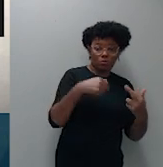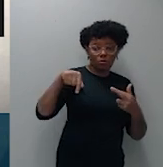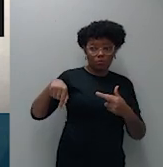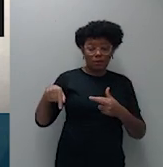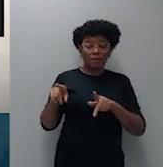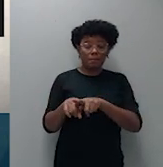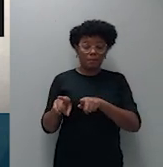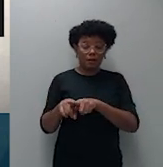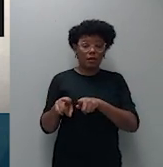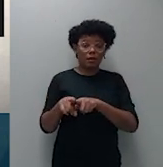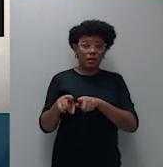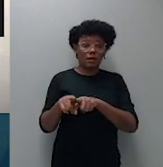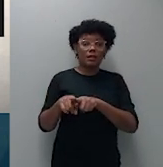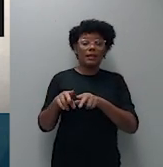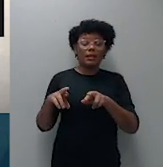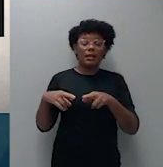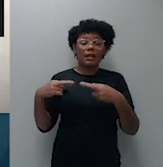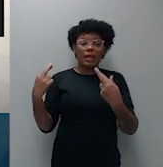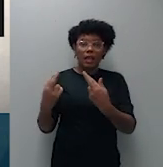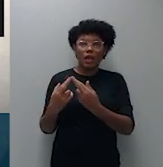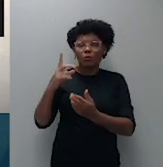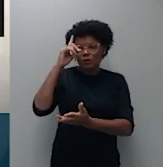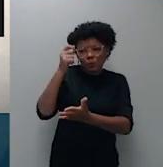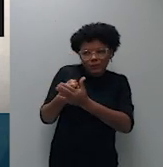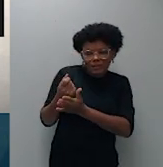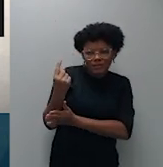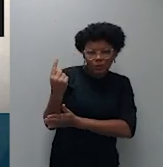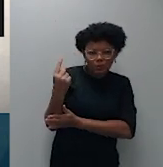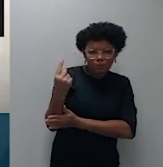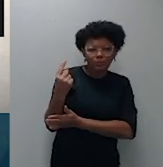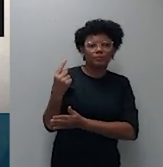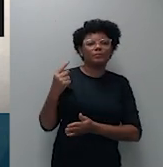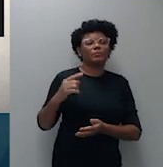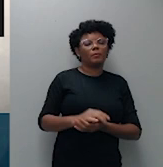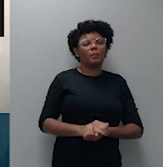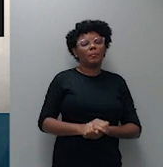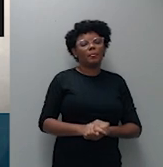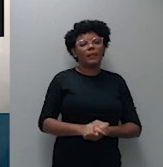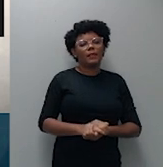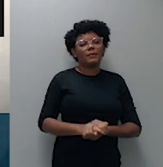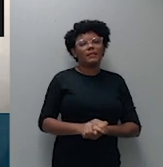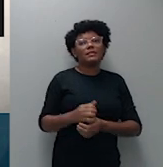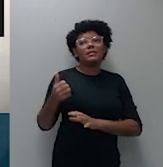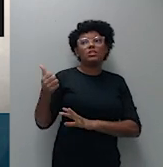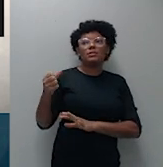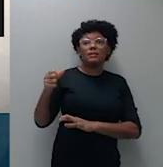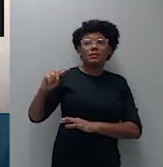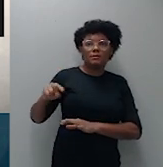sessão como também nas decisões monocraticas foram